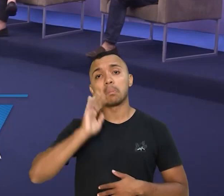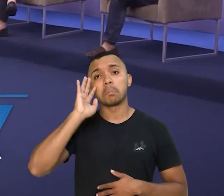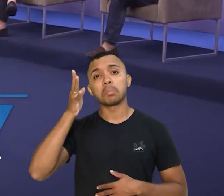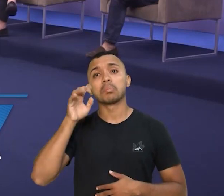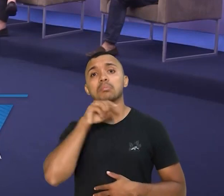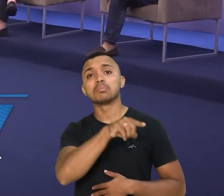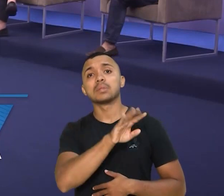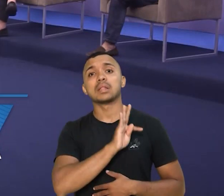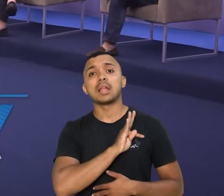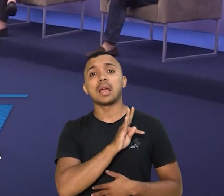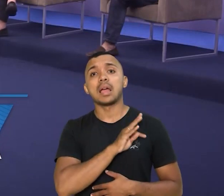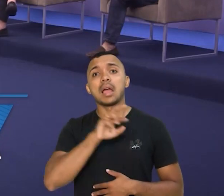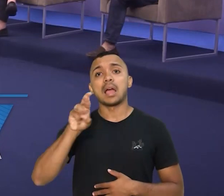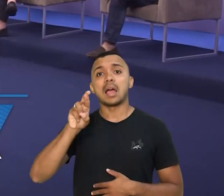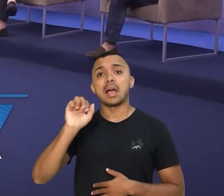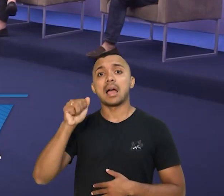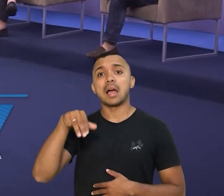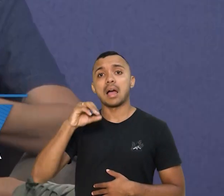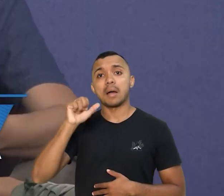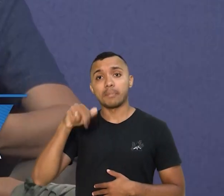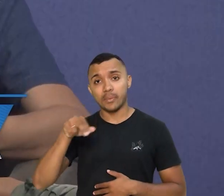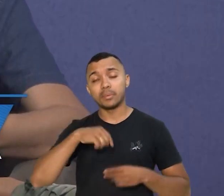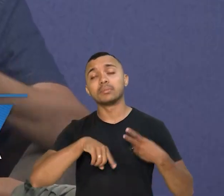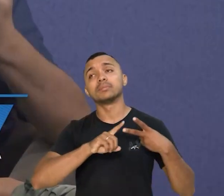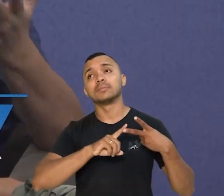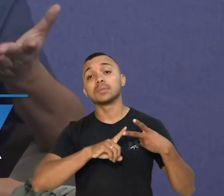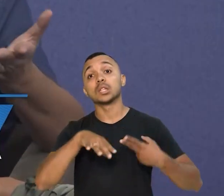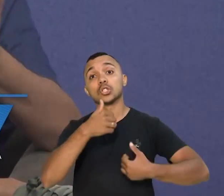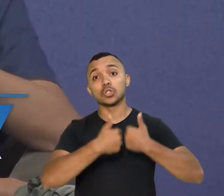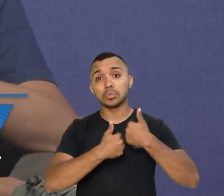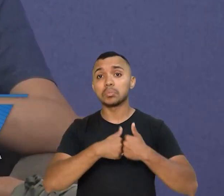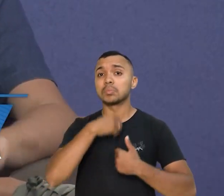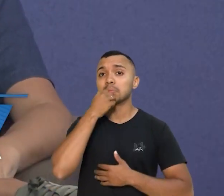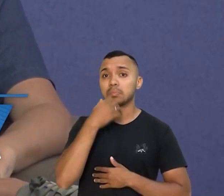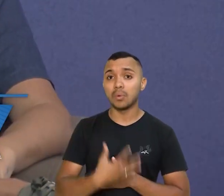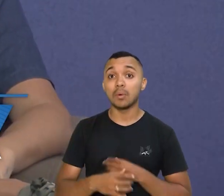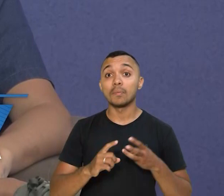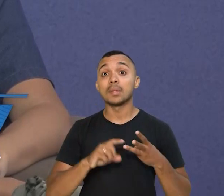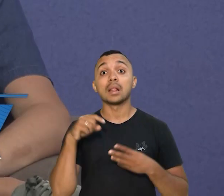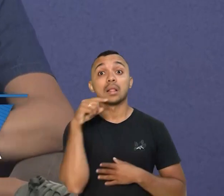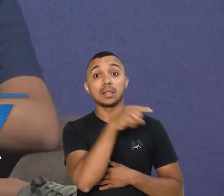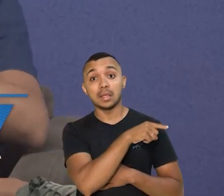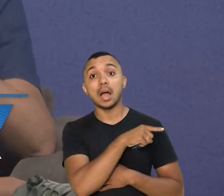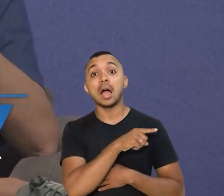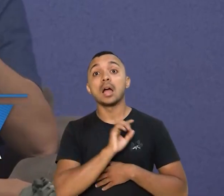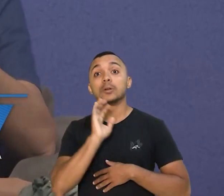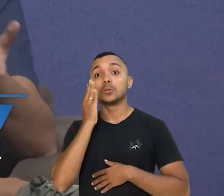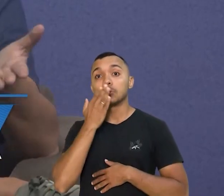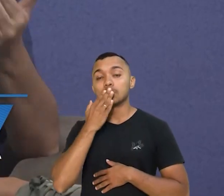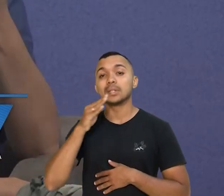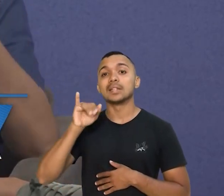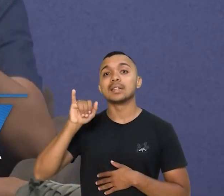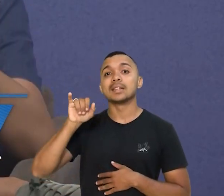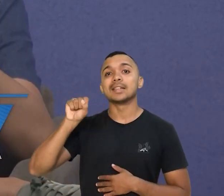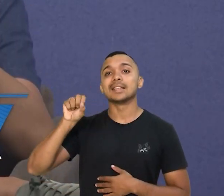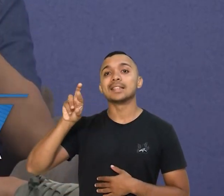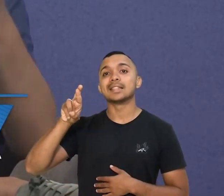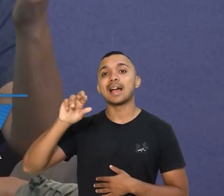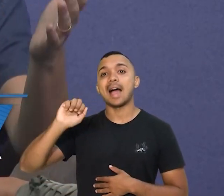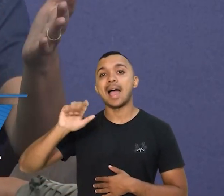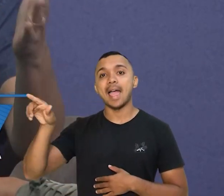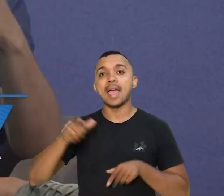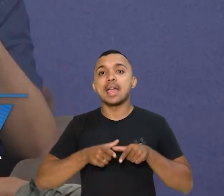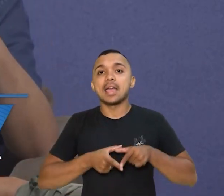como técnico. Tem bons jogadores, mas não tem um time. Israel já vem de um ótimo trabalho. Então eu não fiquei surpreso. Mas